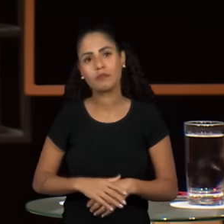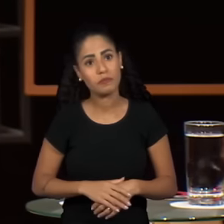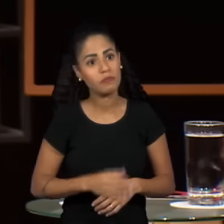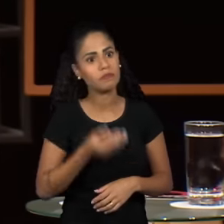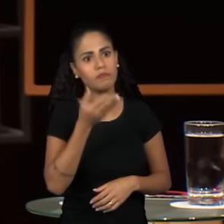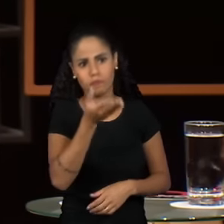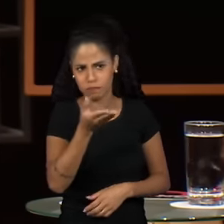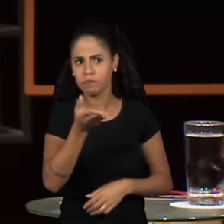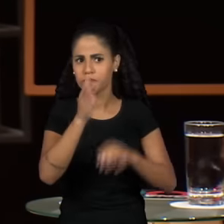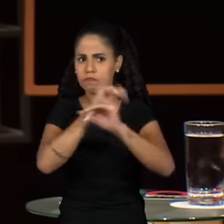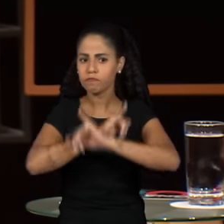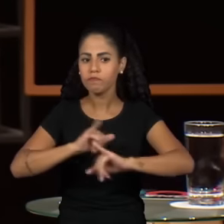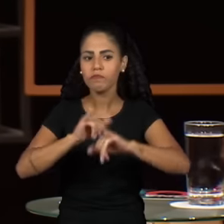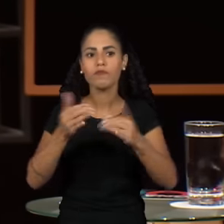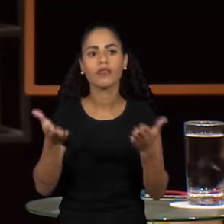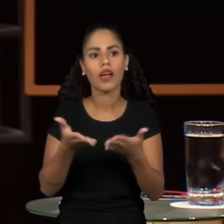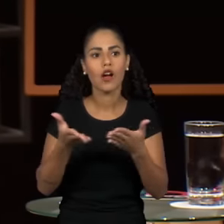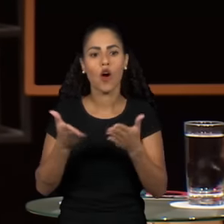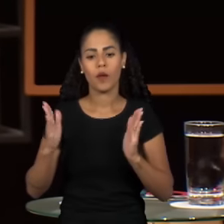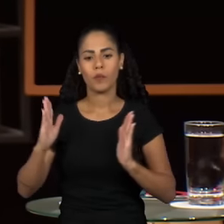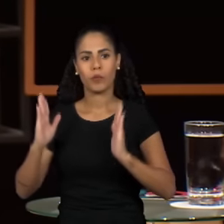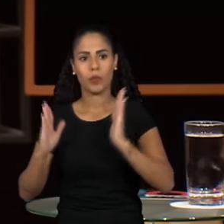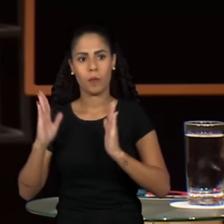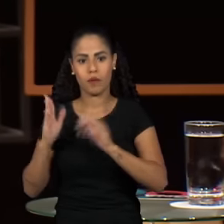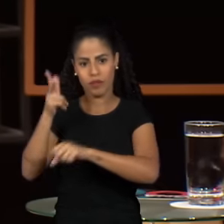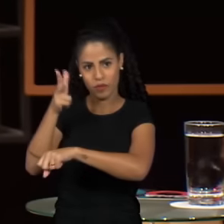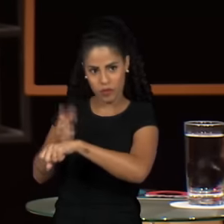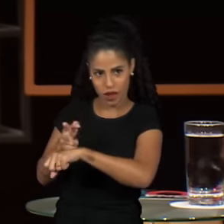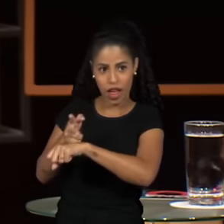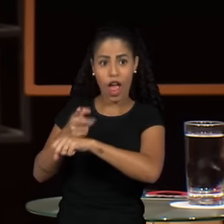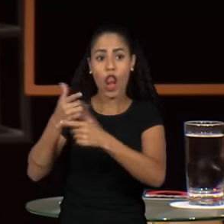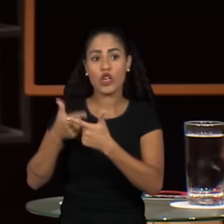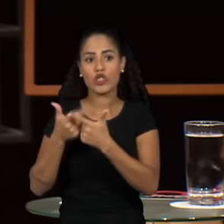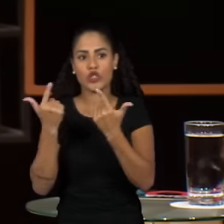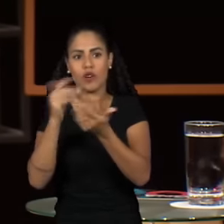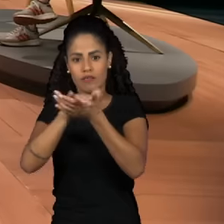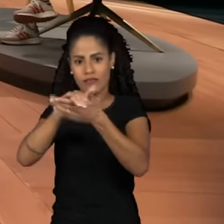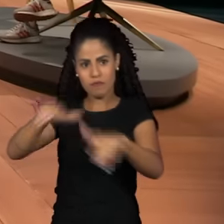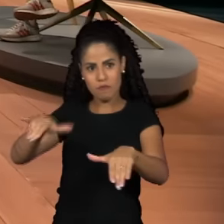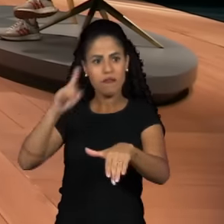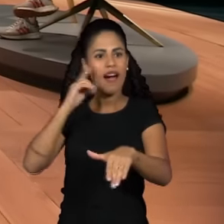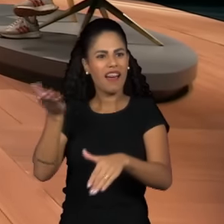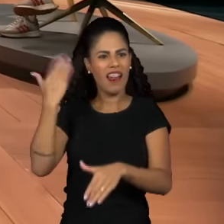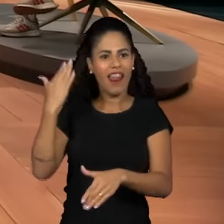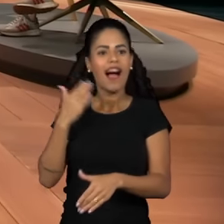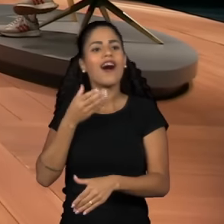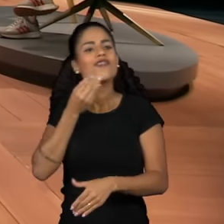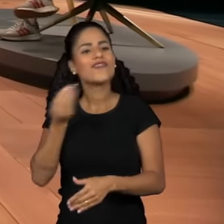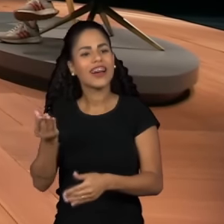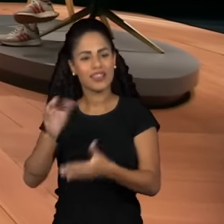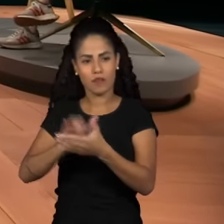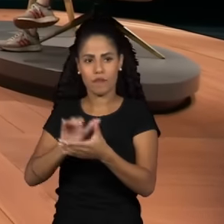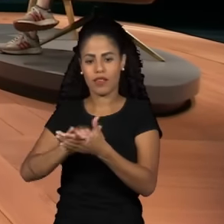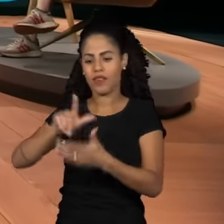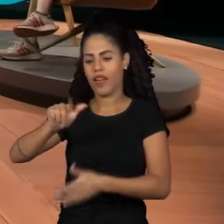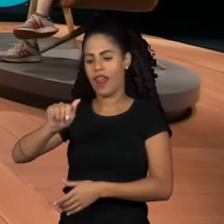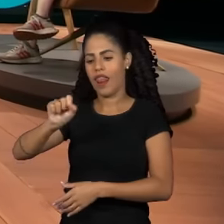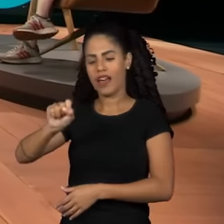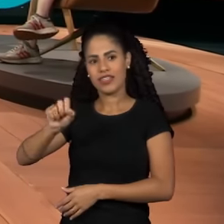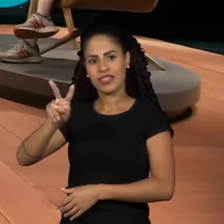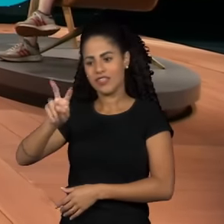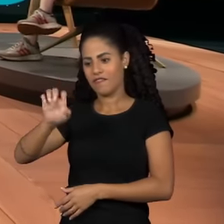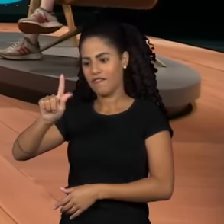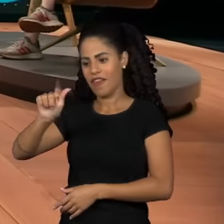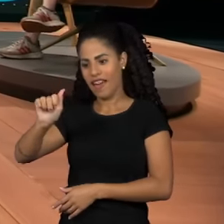revelou recentemente que durante as filmagens do Até Que a Sorte Nos Separe 2, né, lá em Las Vegas, você encontrou com o